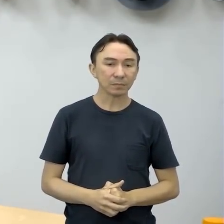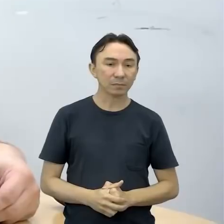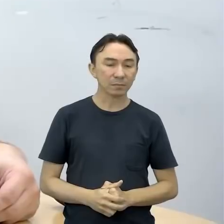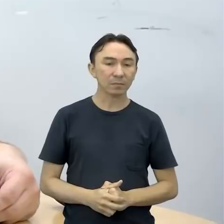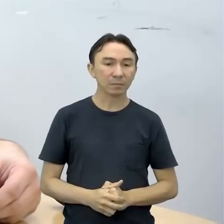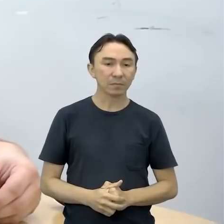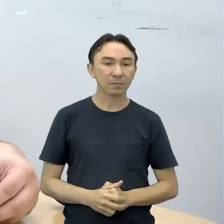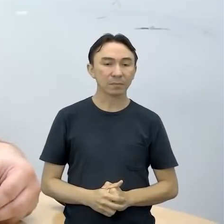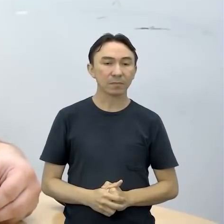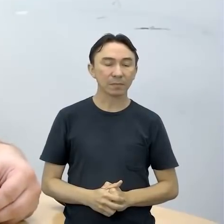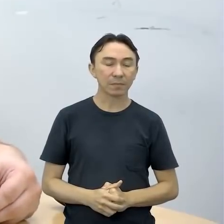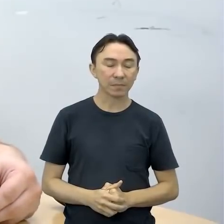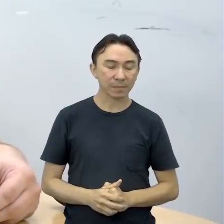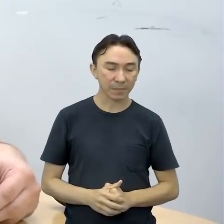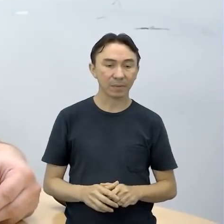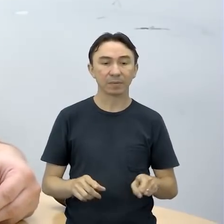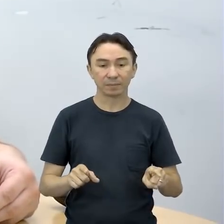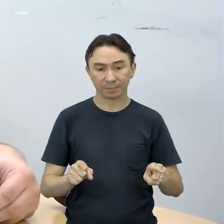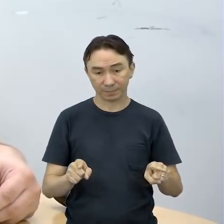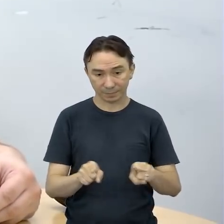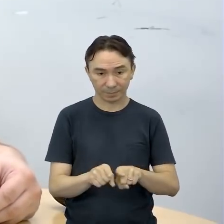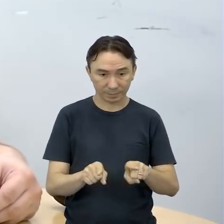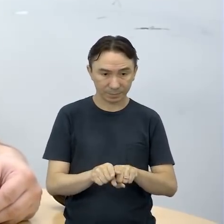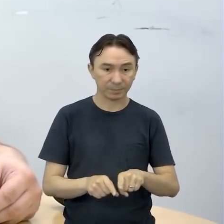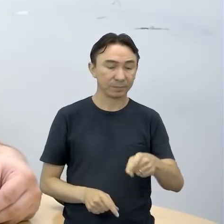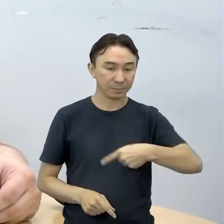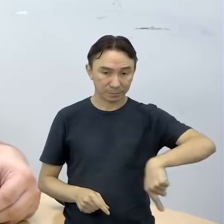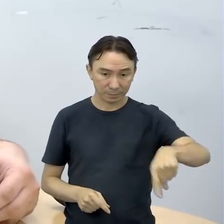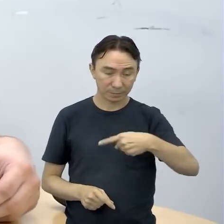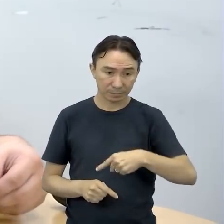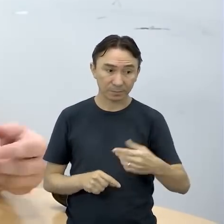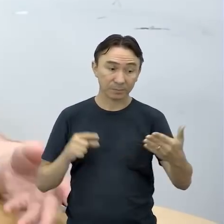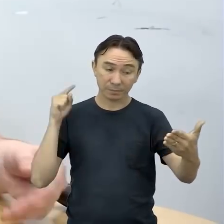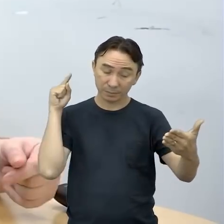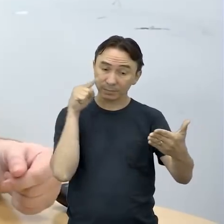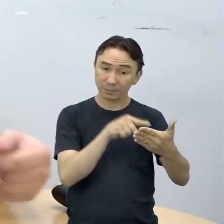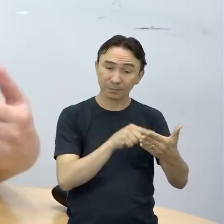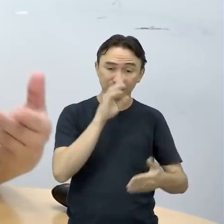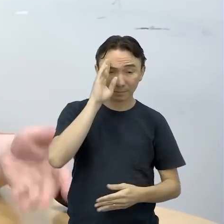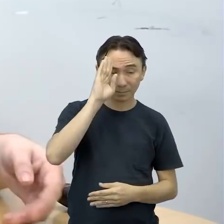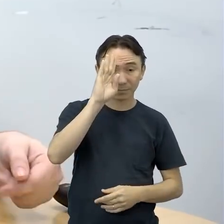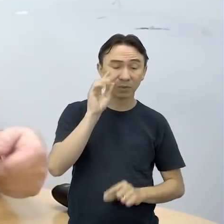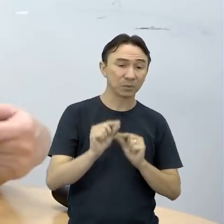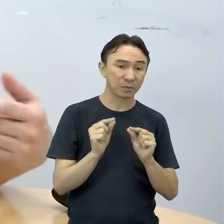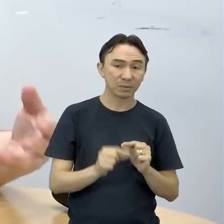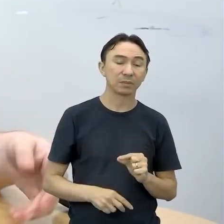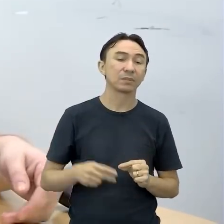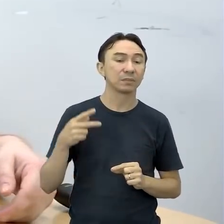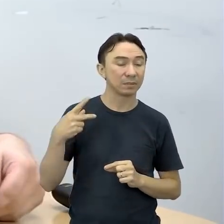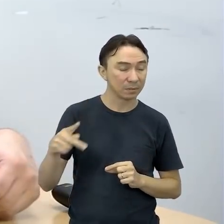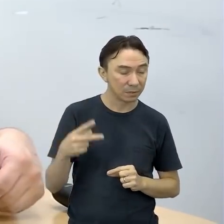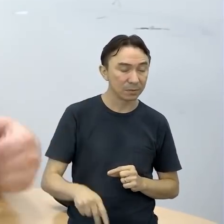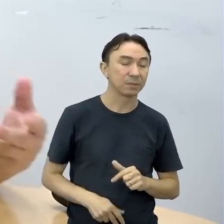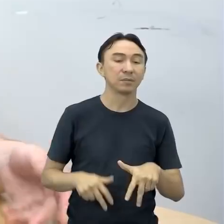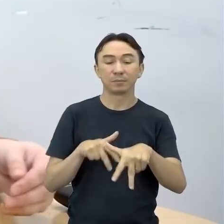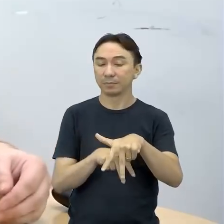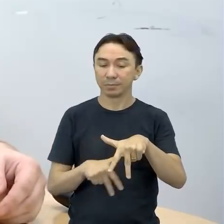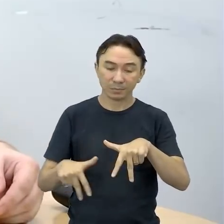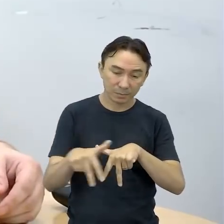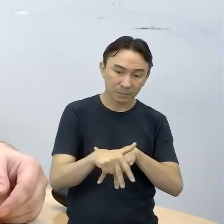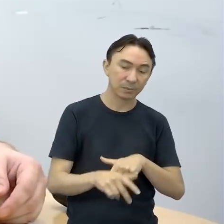e pensando sempre, né, que o nosso objetivo principal é o desenvolvimento do protagonismo, da autonomia,